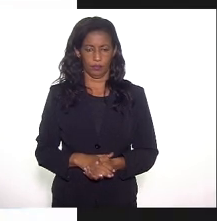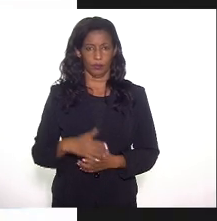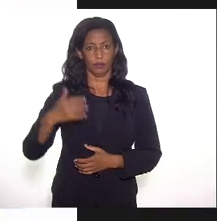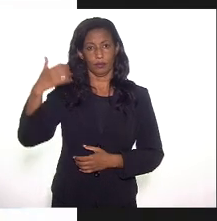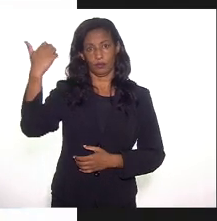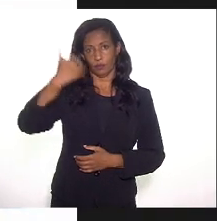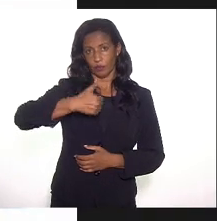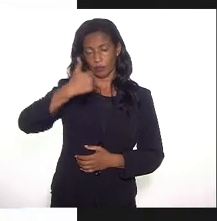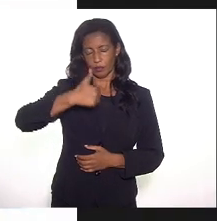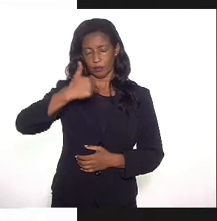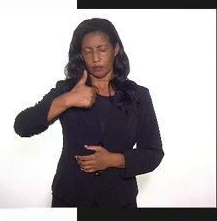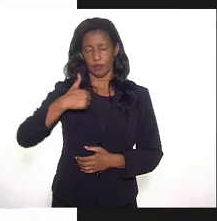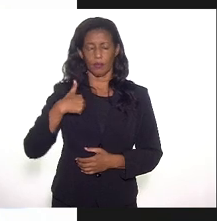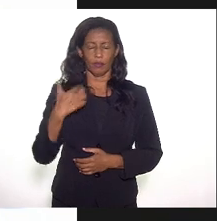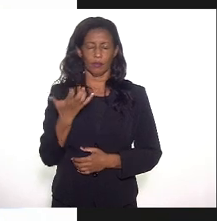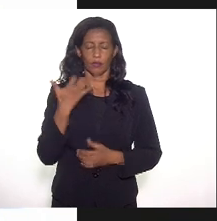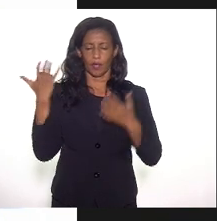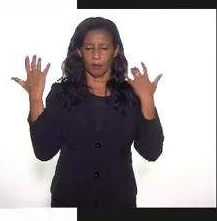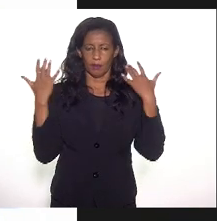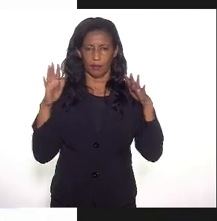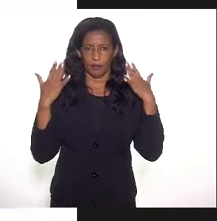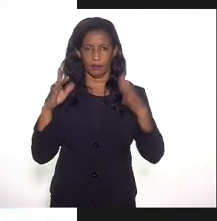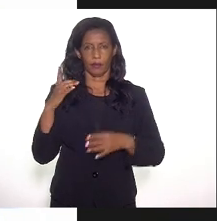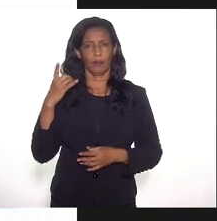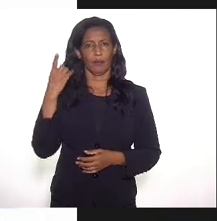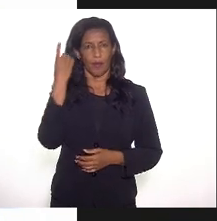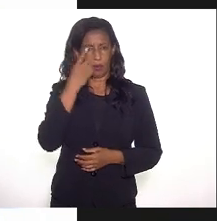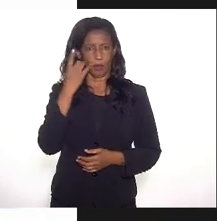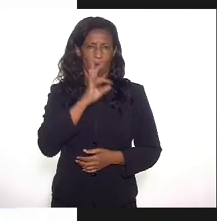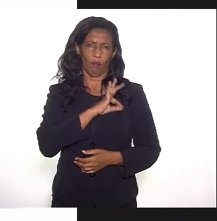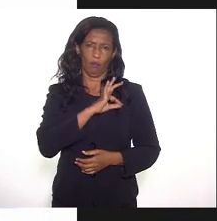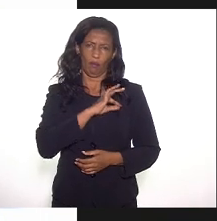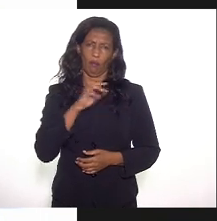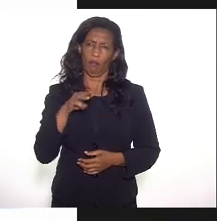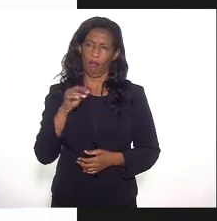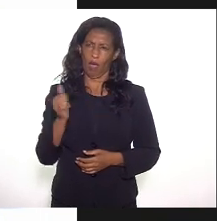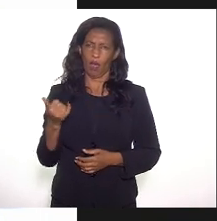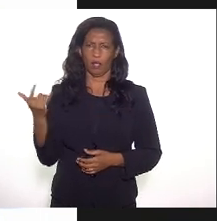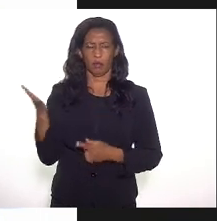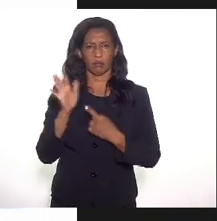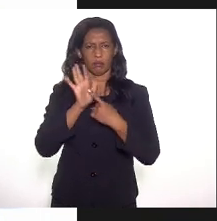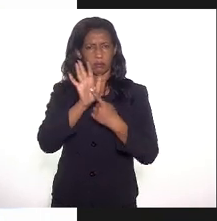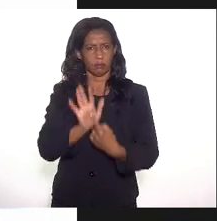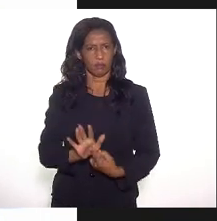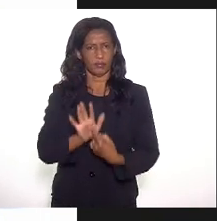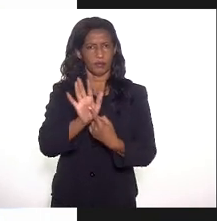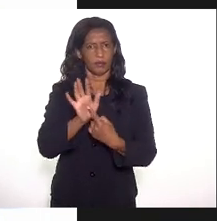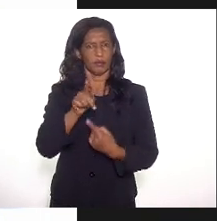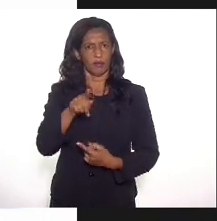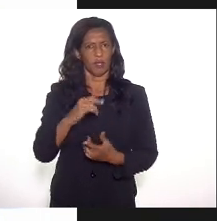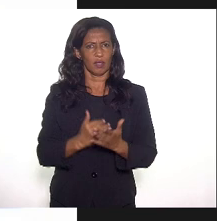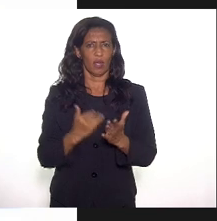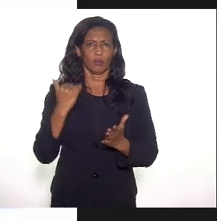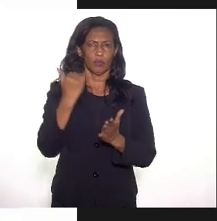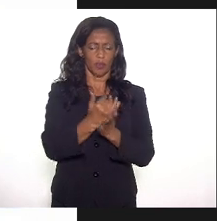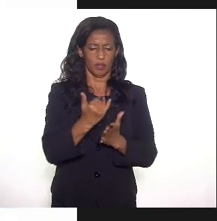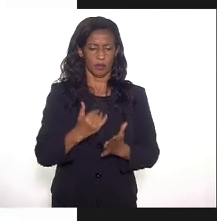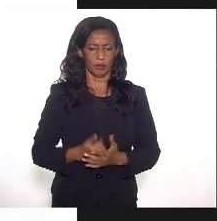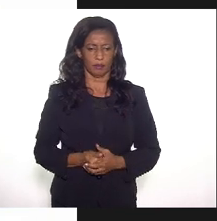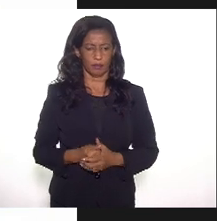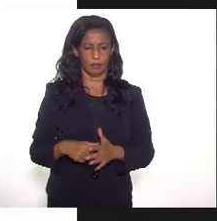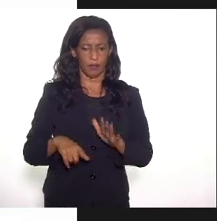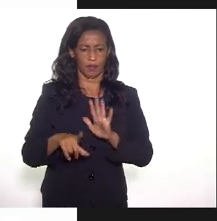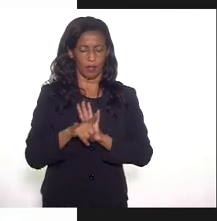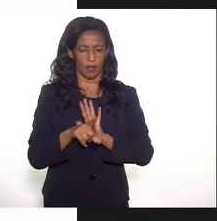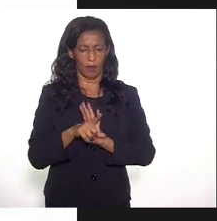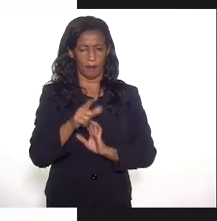Primeiro, queria parabenizar, né, a deputada Marta Rocha pela apresentação dessa alteração na